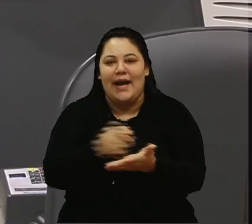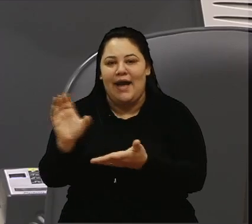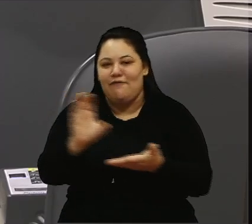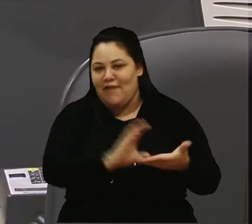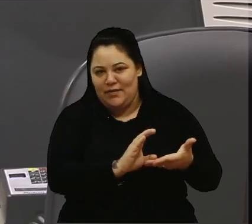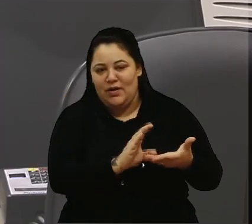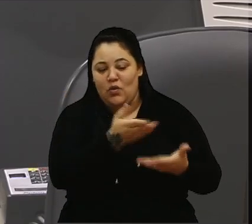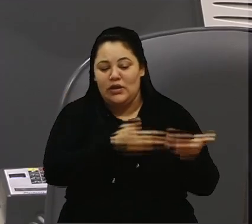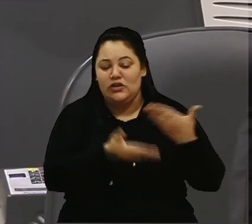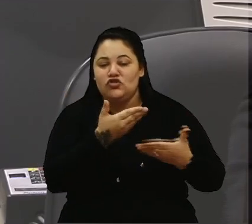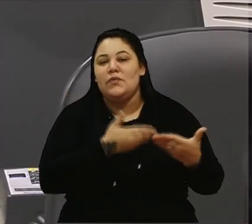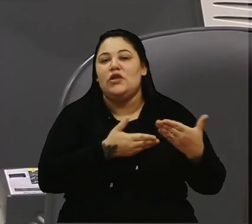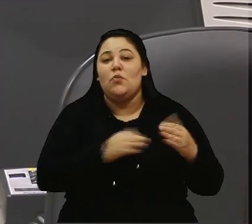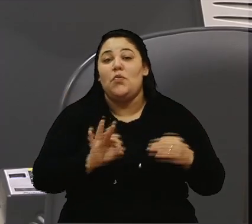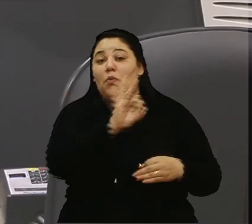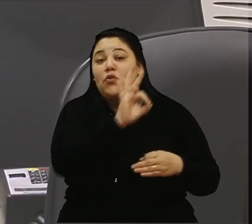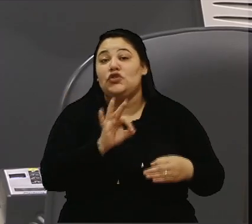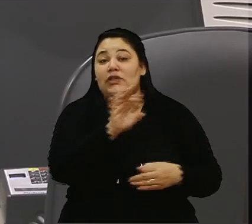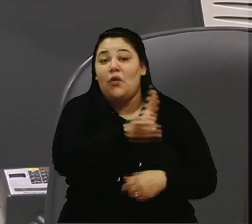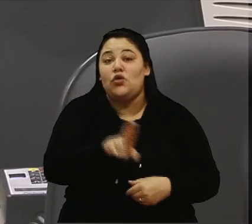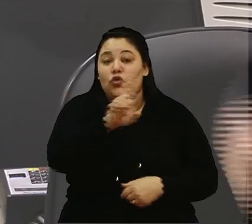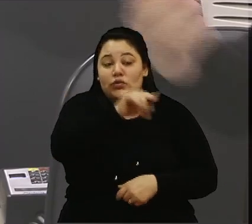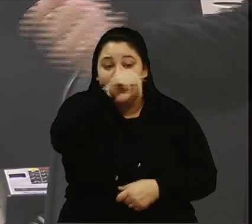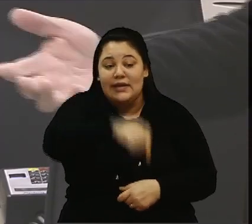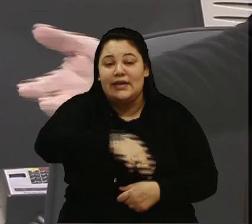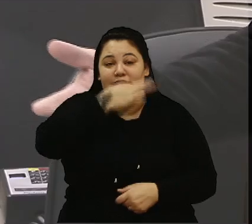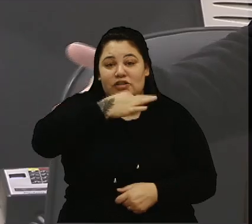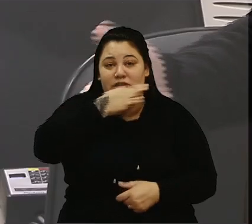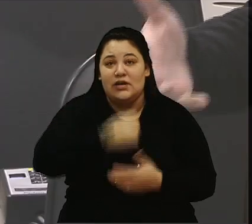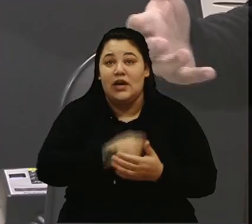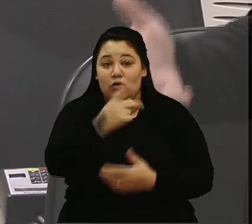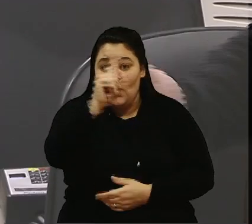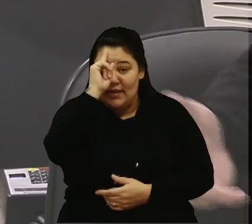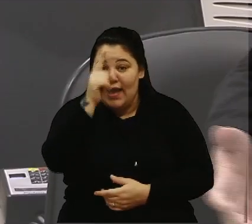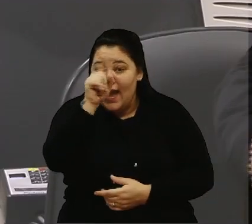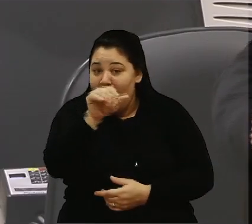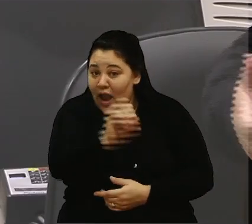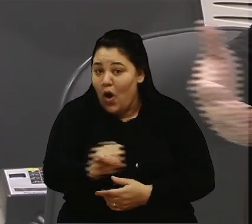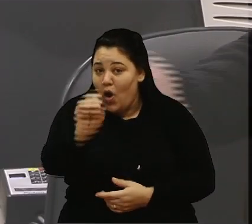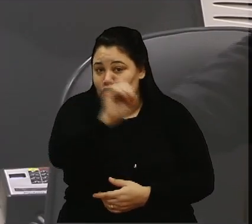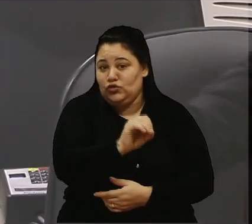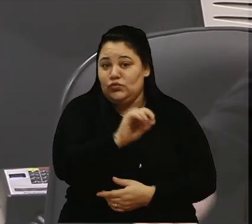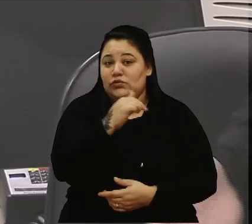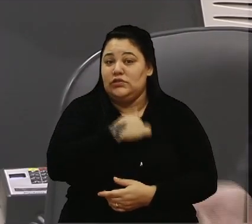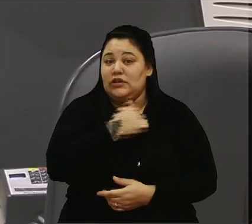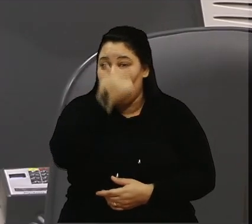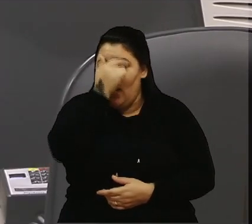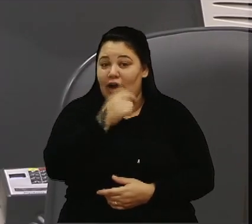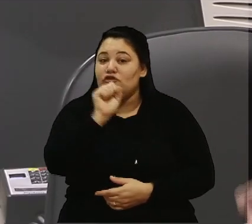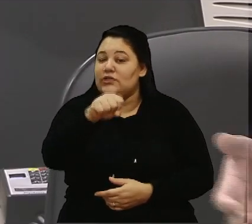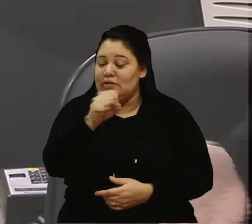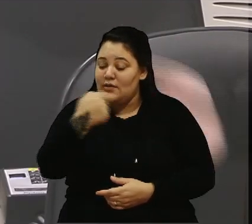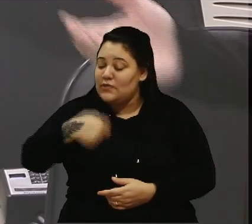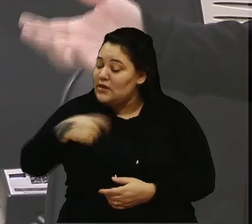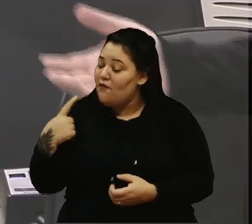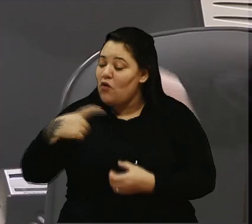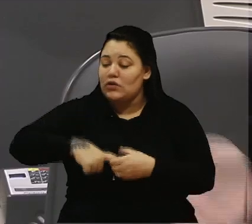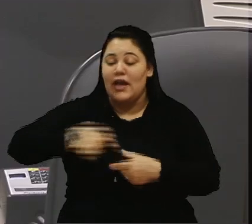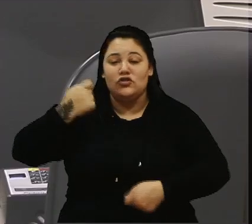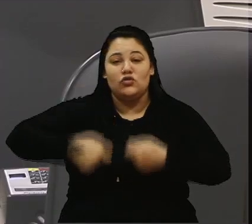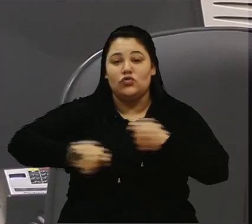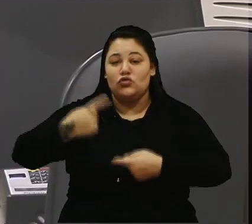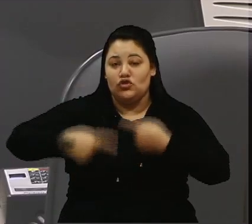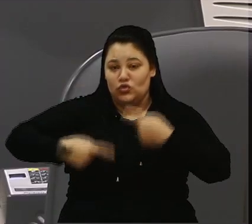que são feitos aqui em Caxias do Sul e ocupação dos leitos. A sua ideia é muito boa, eu acho que essa casa nós temos que voltar a discutir isso e